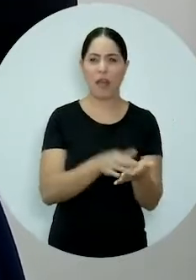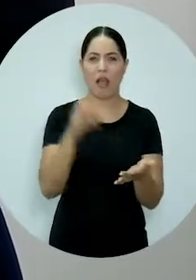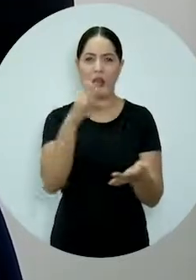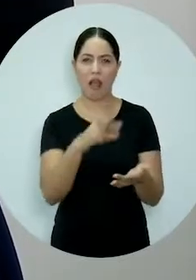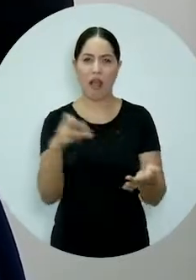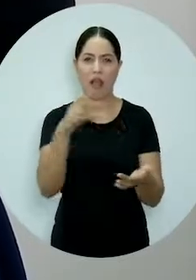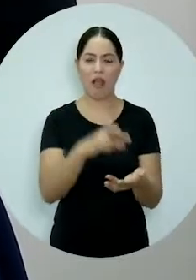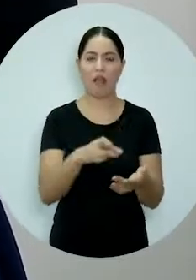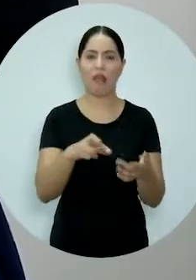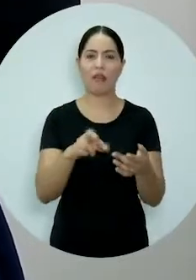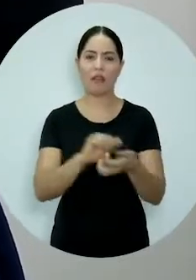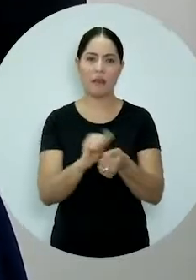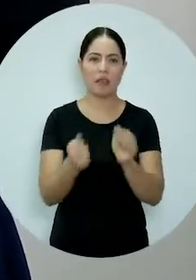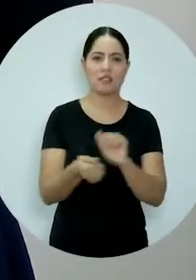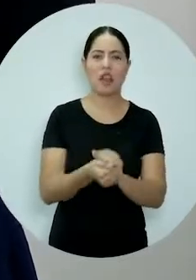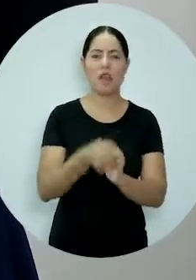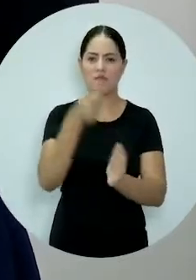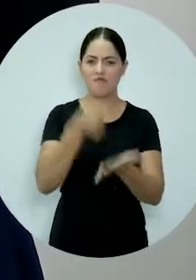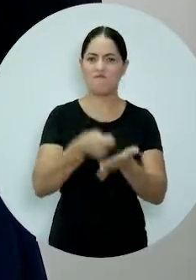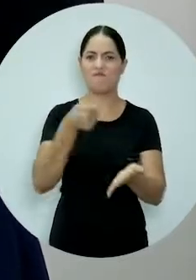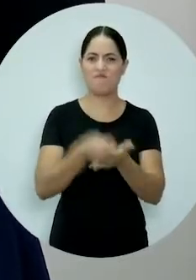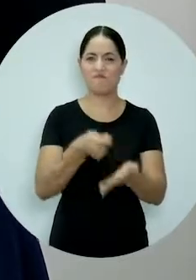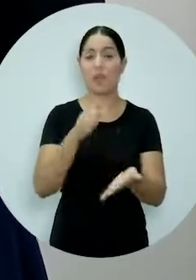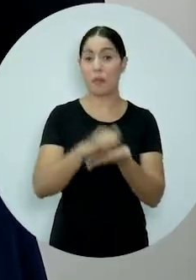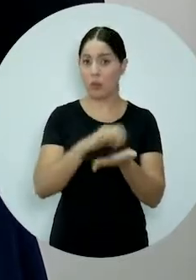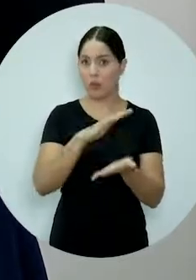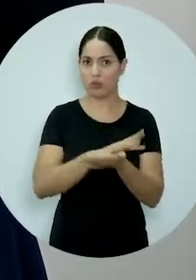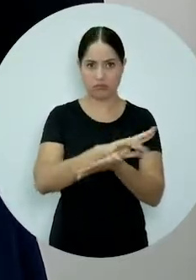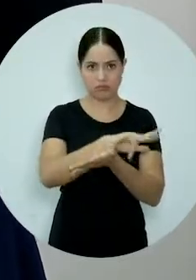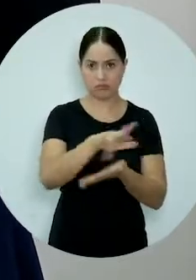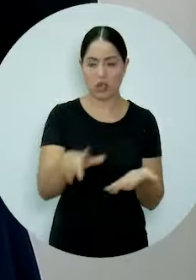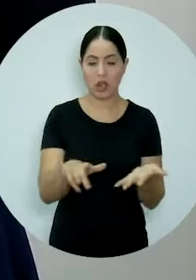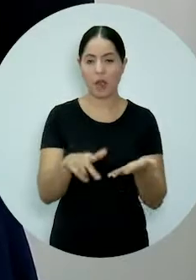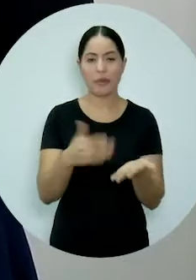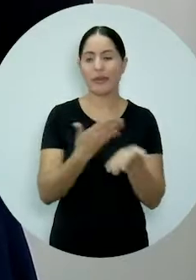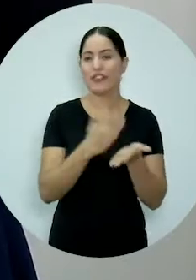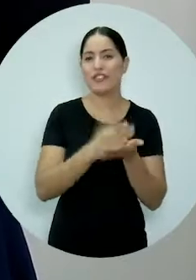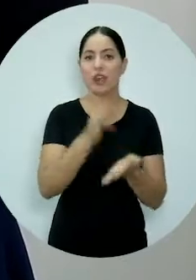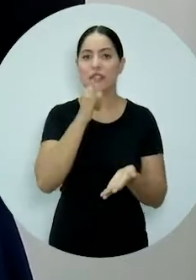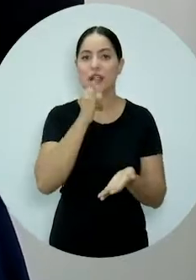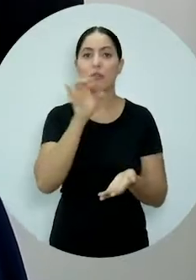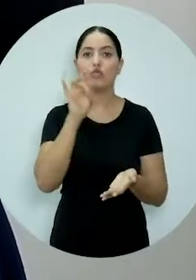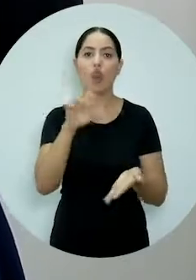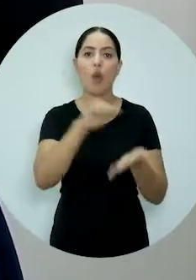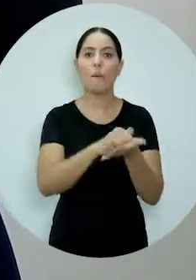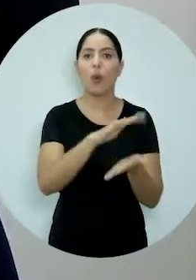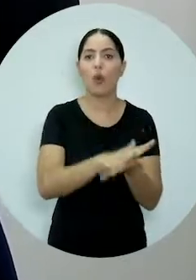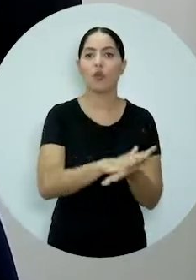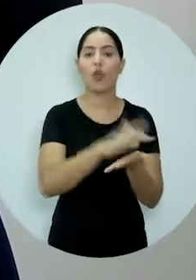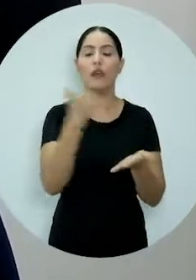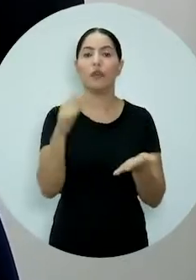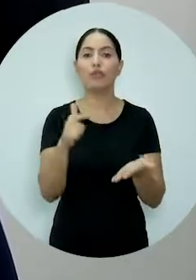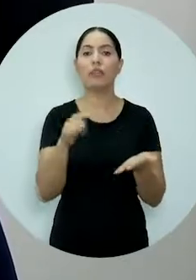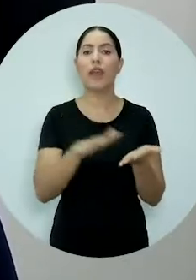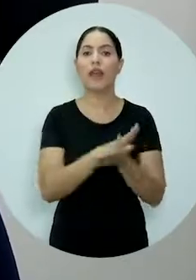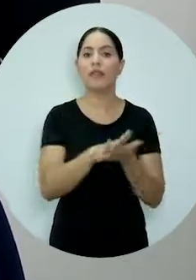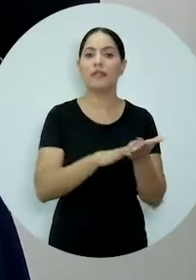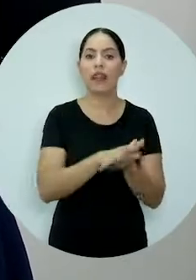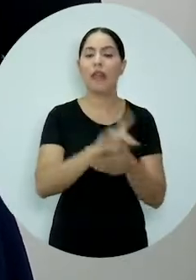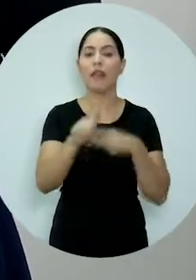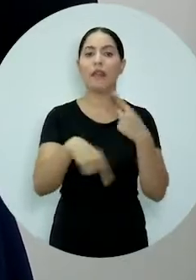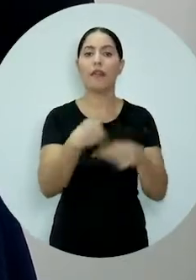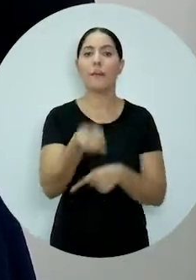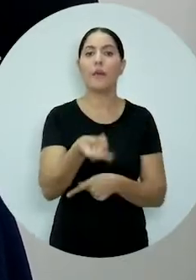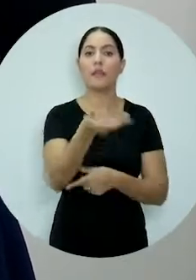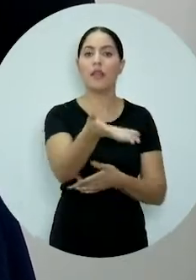à fiscalização, com relação à aplicação e à cobrança das multas, porque também não adianta só aplicar a multa se você não tiver um instrumento